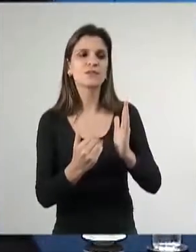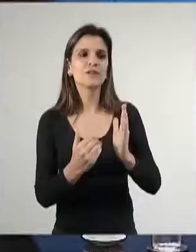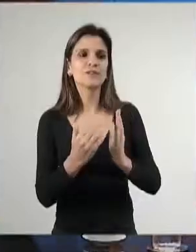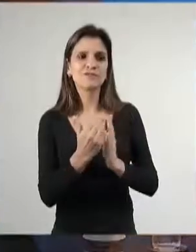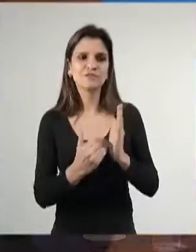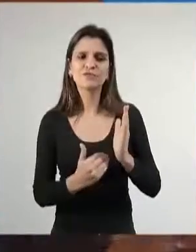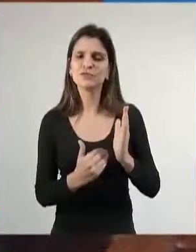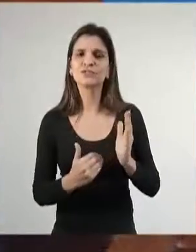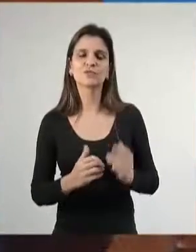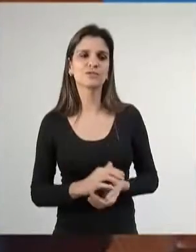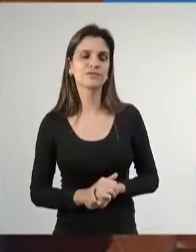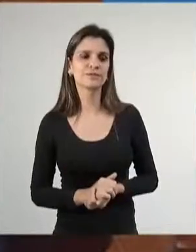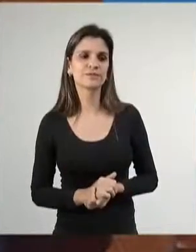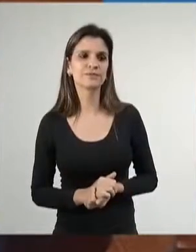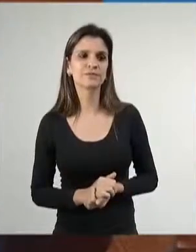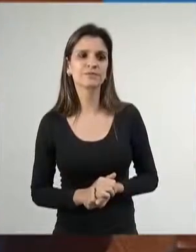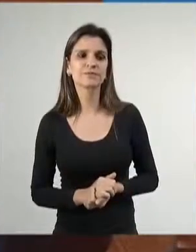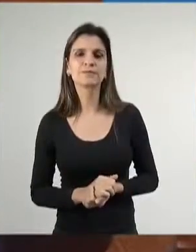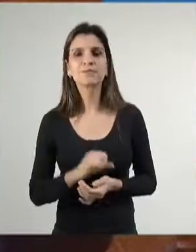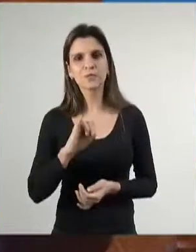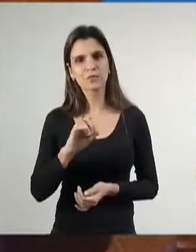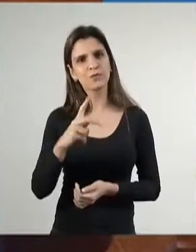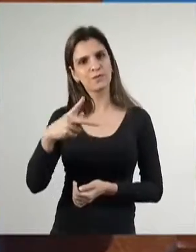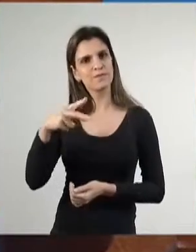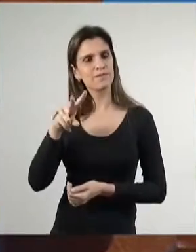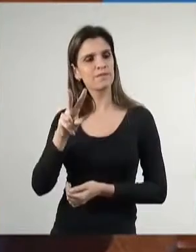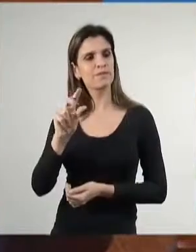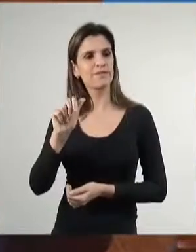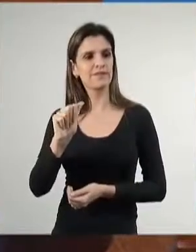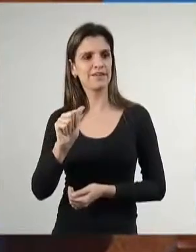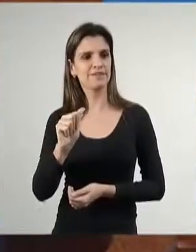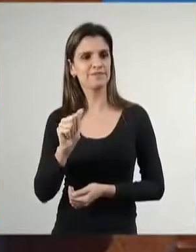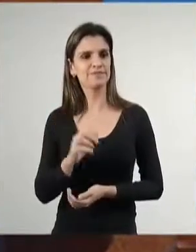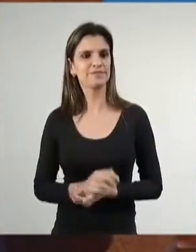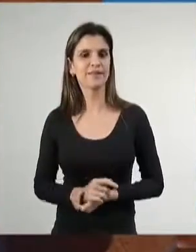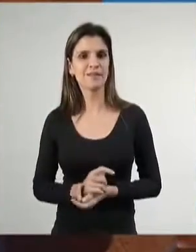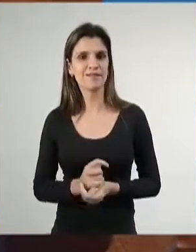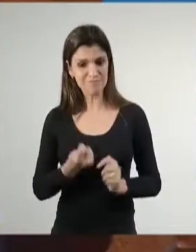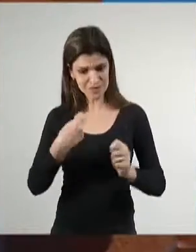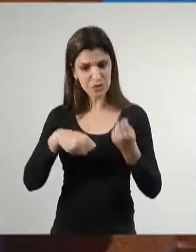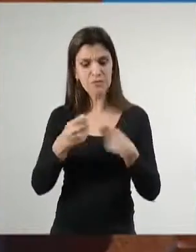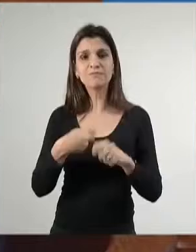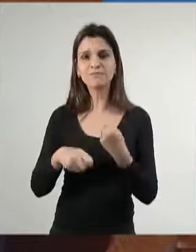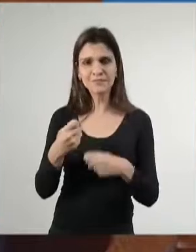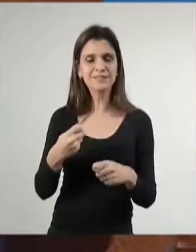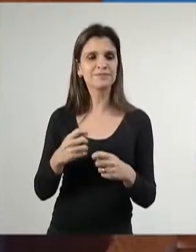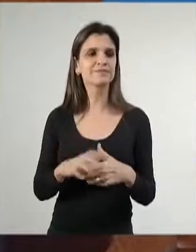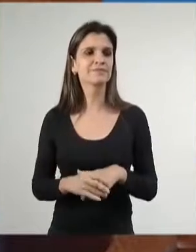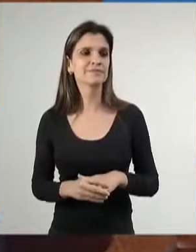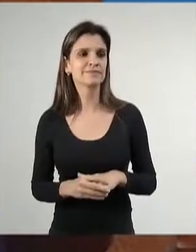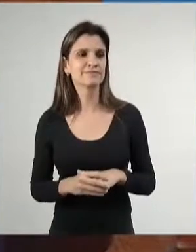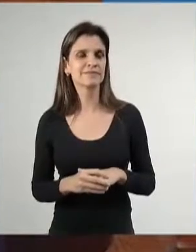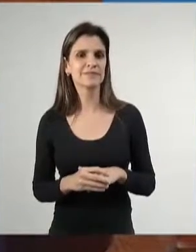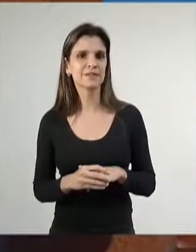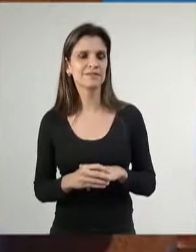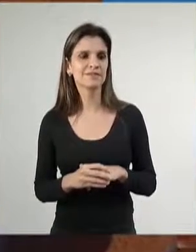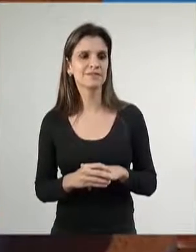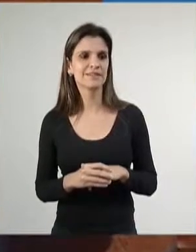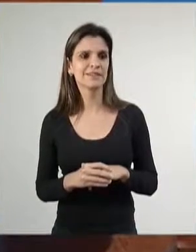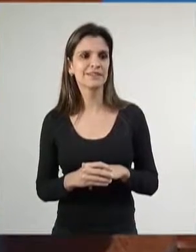vez mais estimulado, que também vai mexer no bolso. Imagina só, se você conseguir não ter nenhuma infração de